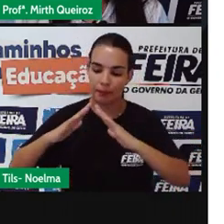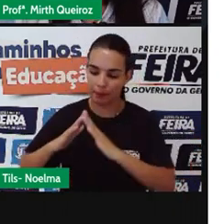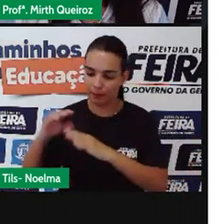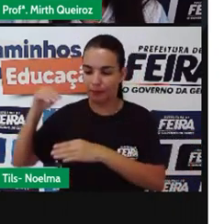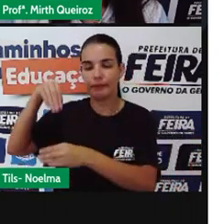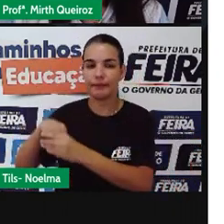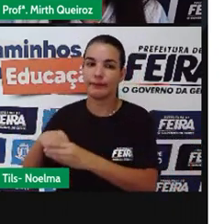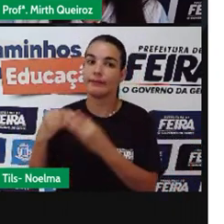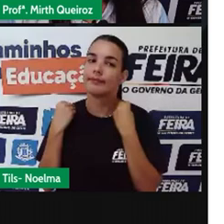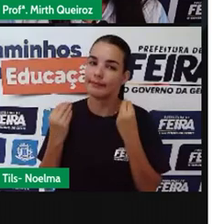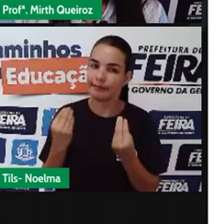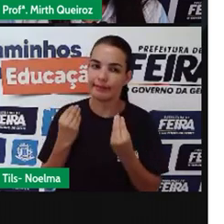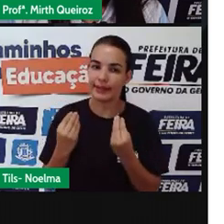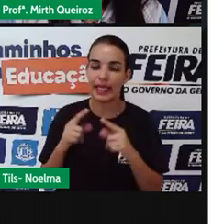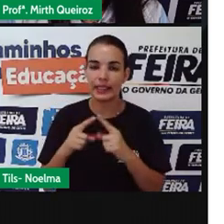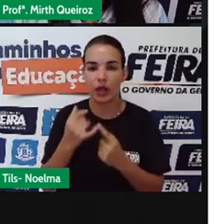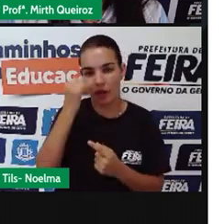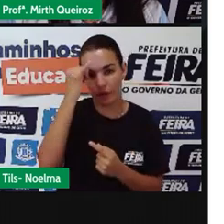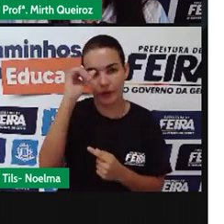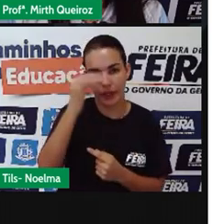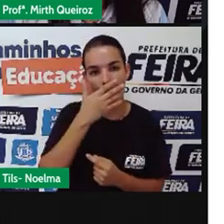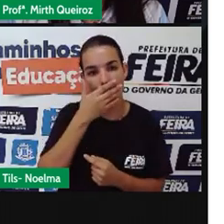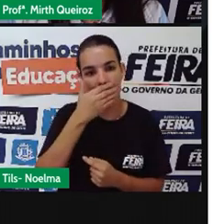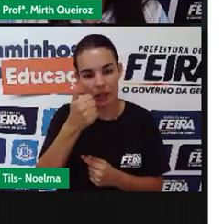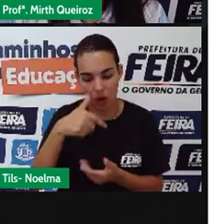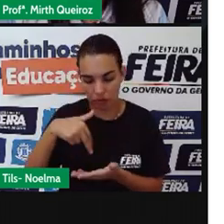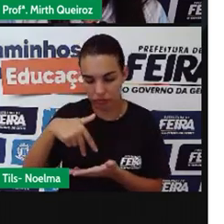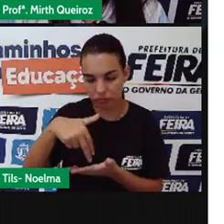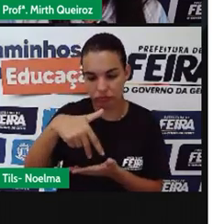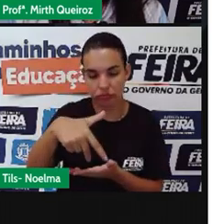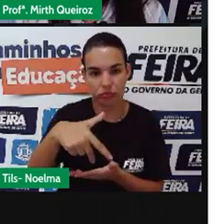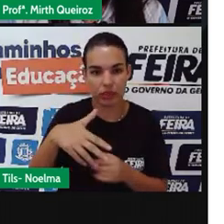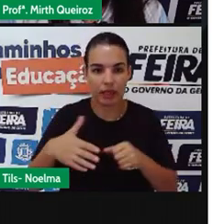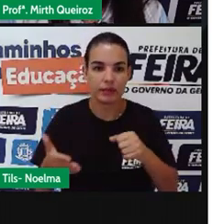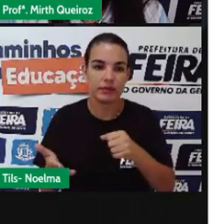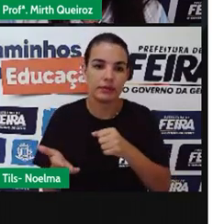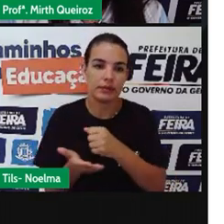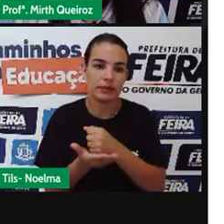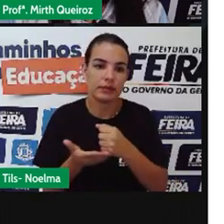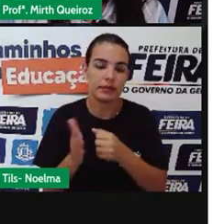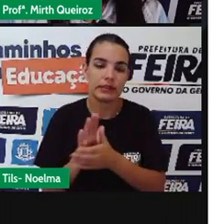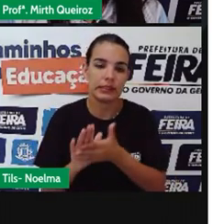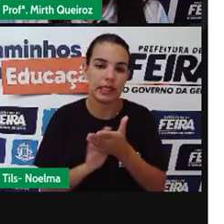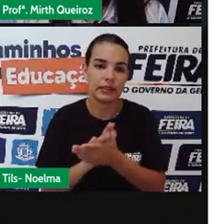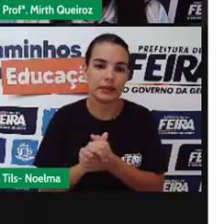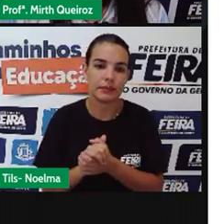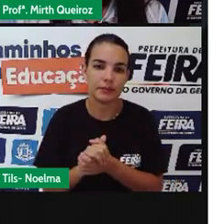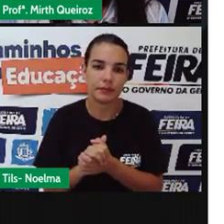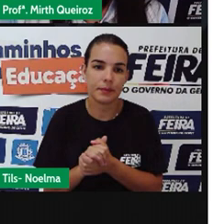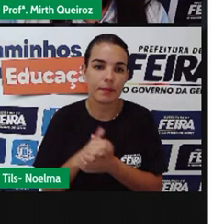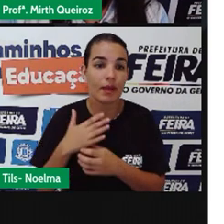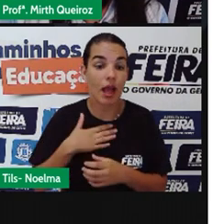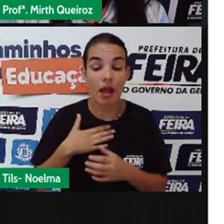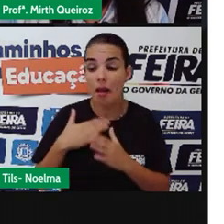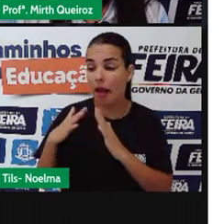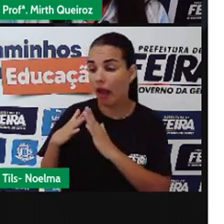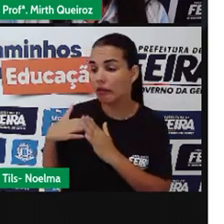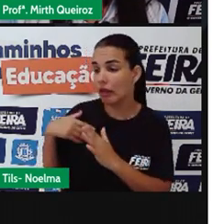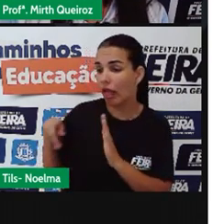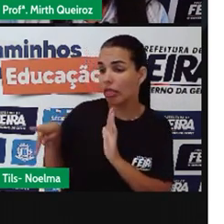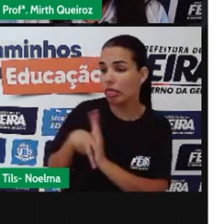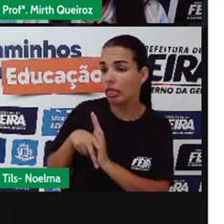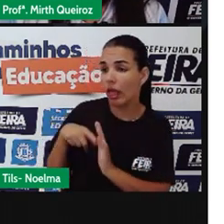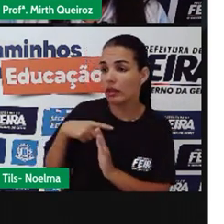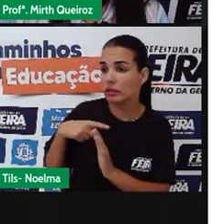levando-o para dentro de casa então vamos evitar andar descalço em lugares movimentados Eu tenho um quintal em casa